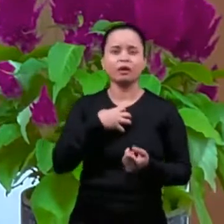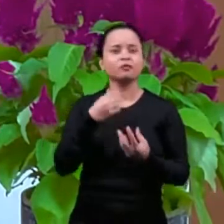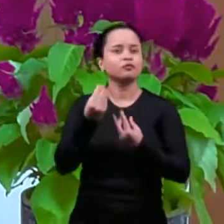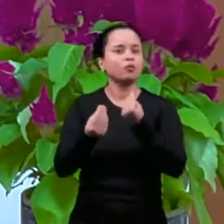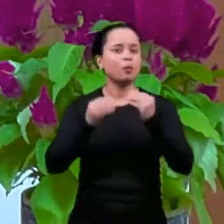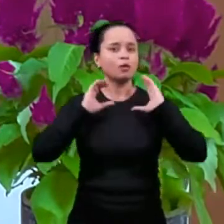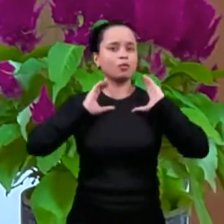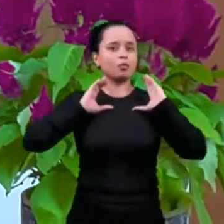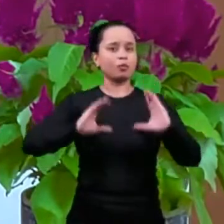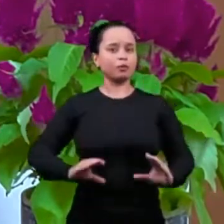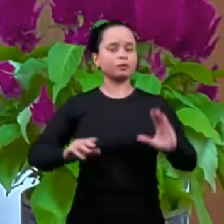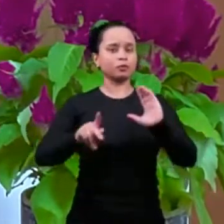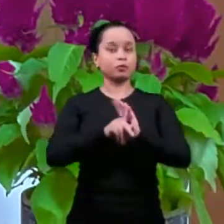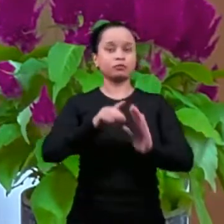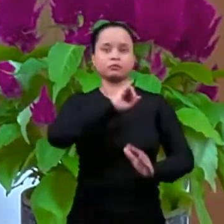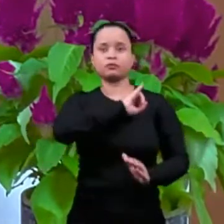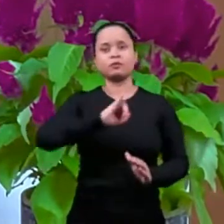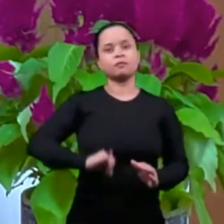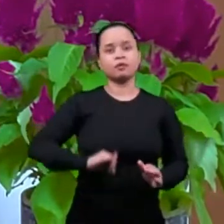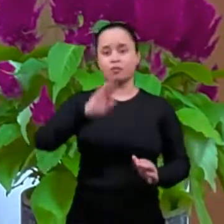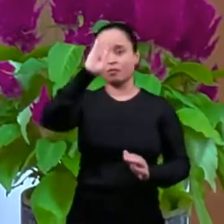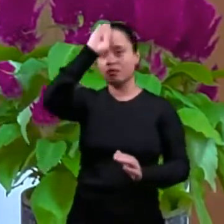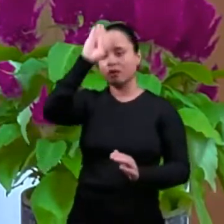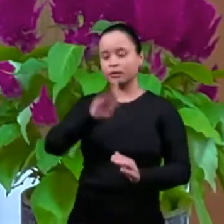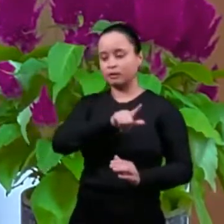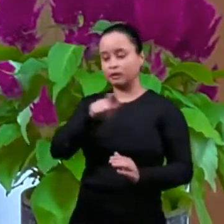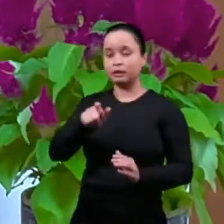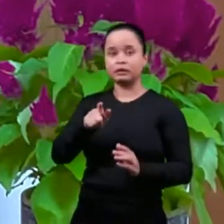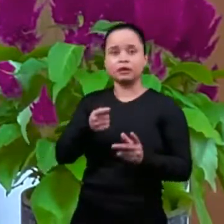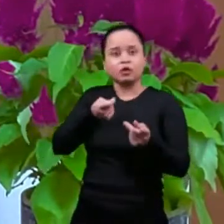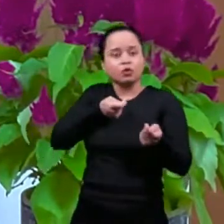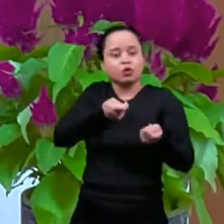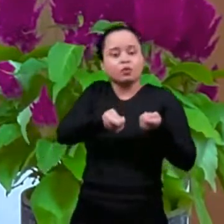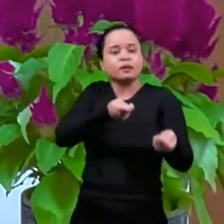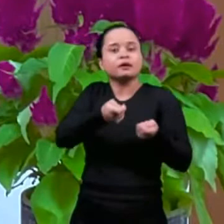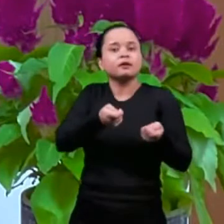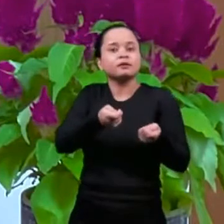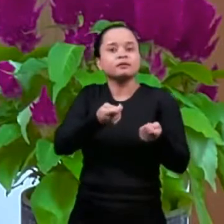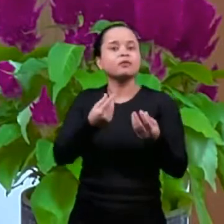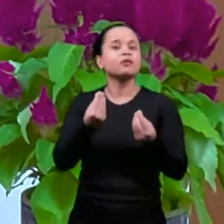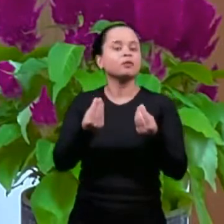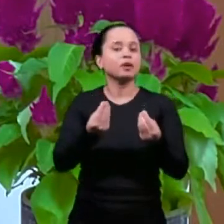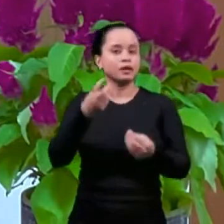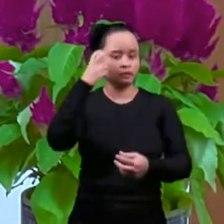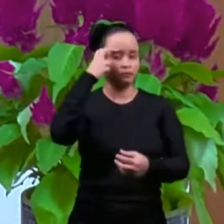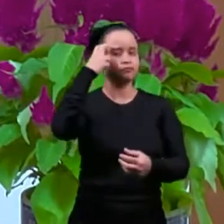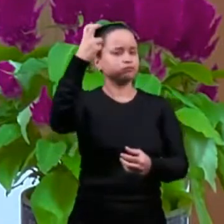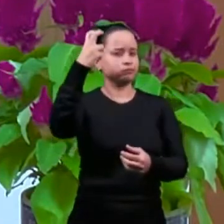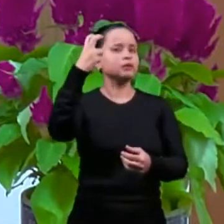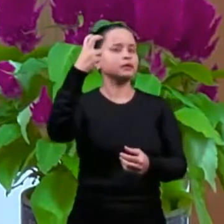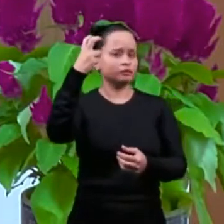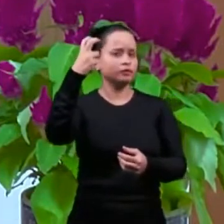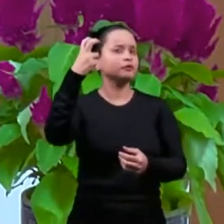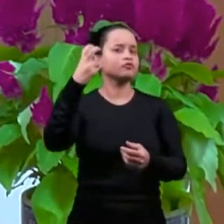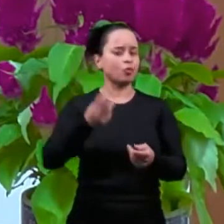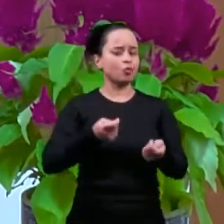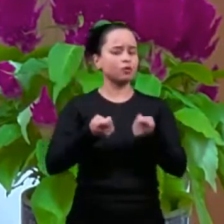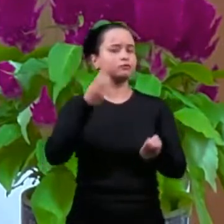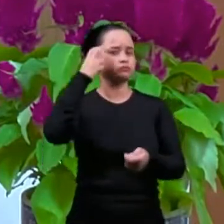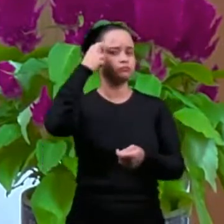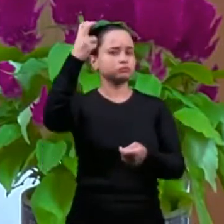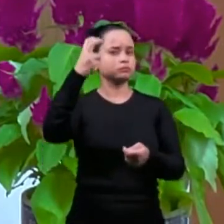comportava diante daqueles que eles dominavam era uma forma inteligente, porque eles faziam